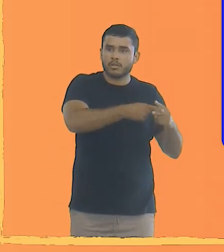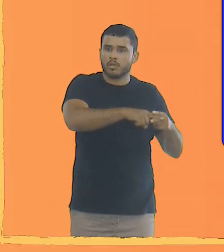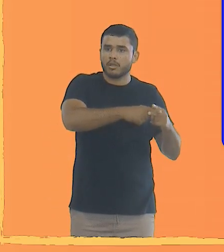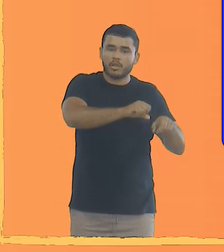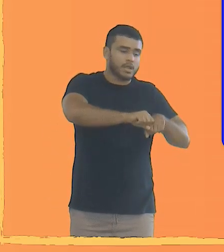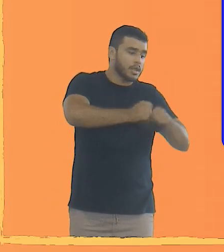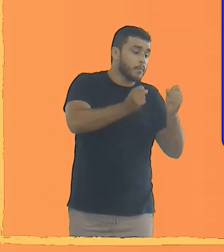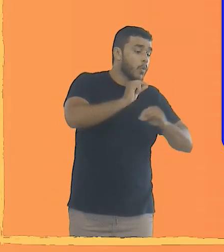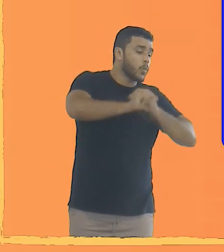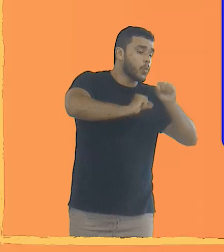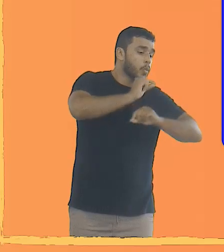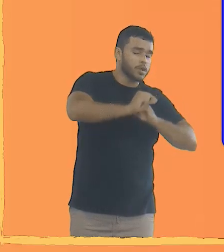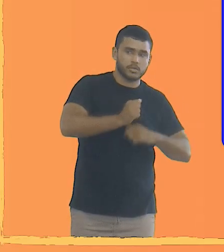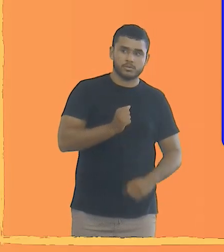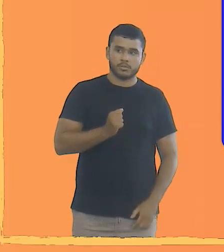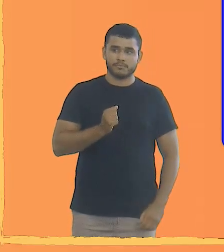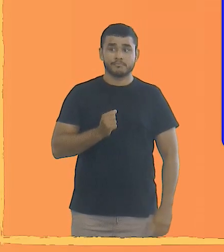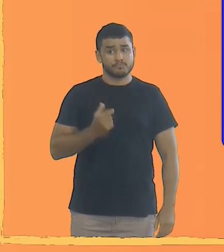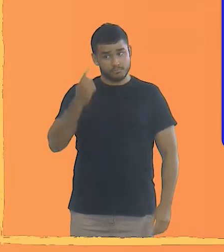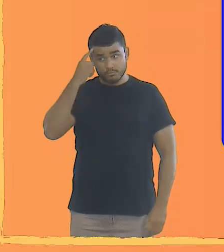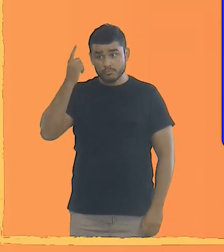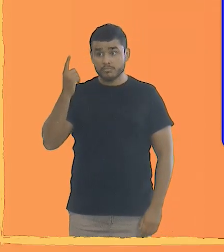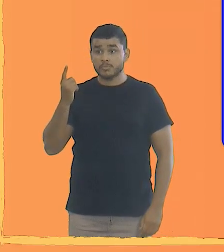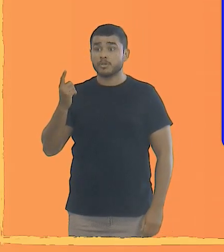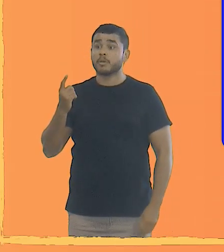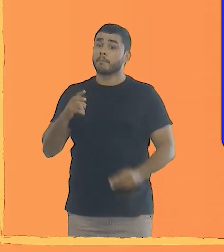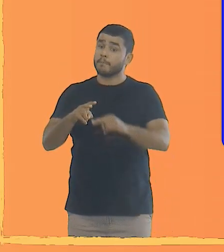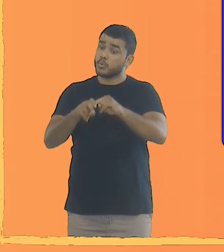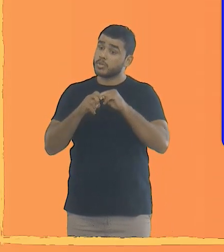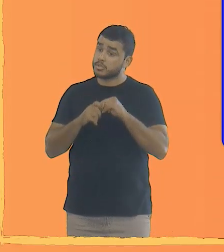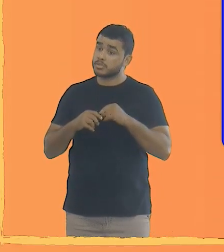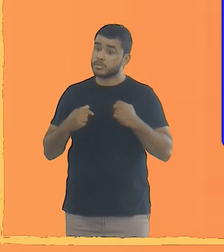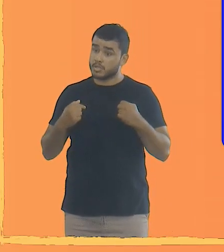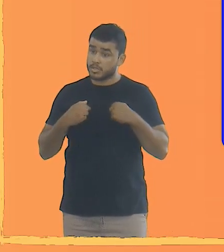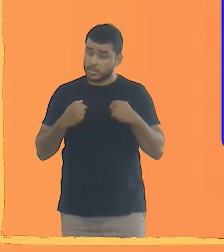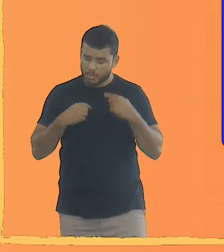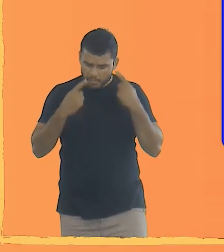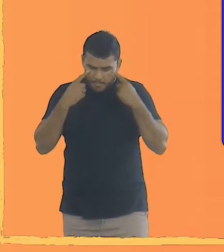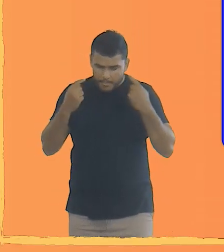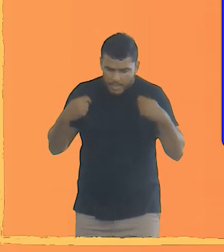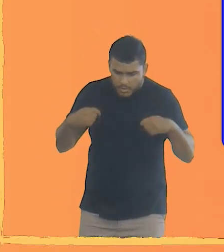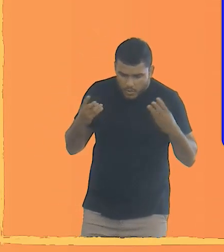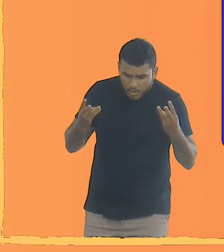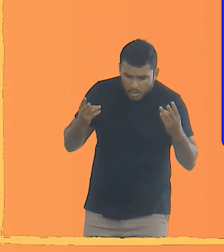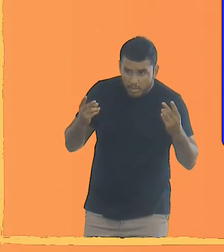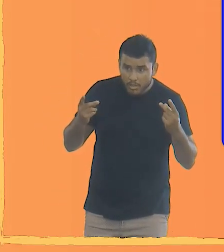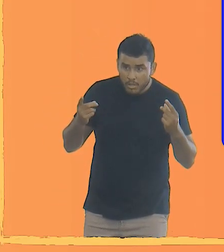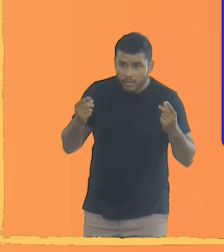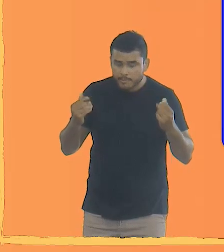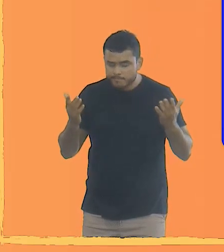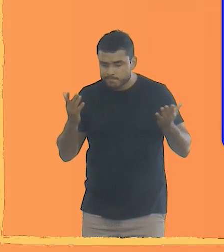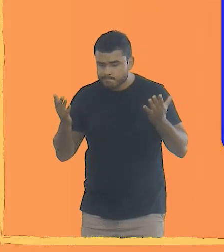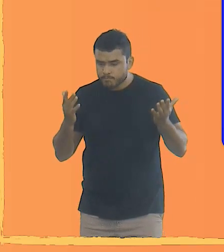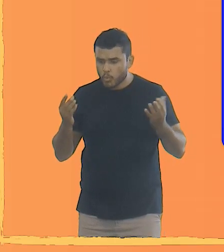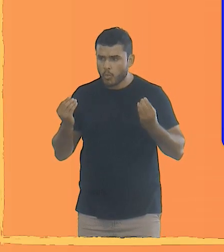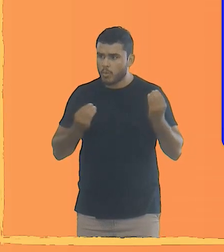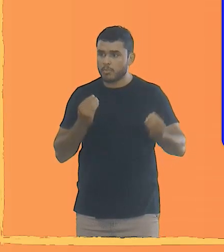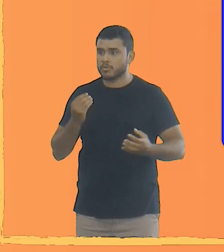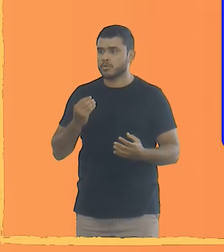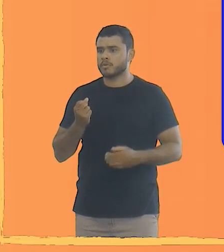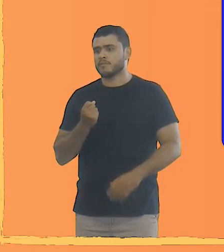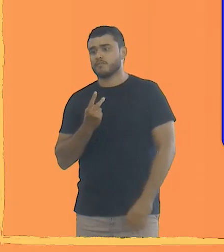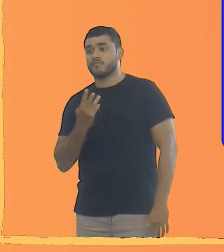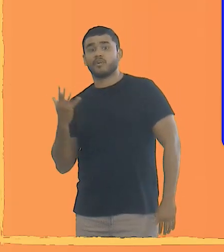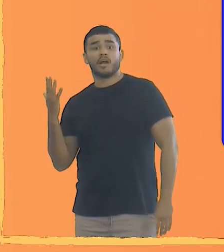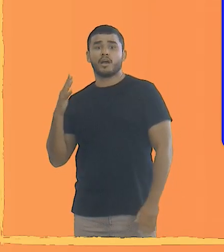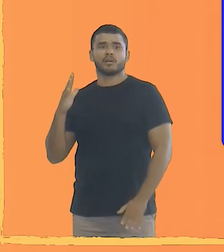análise combinatória, o que a gente vai estudar são técnicas de contagem. Existem várias formas de contar.